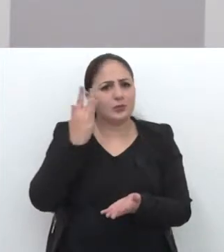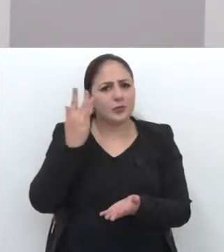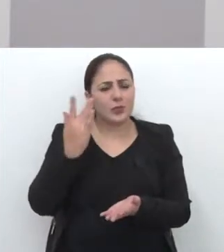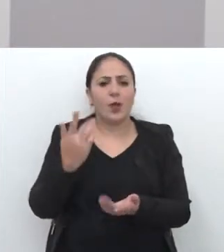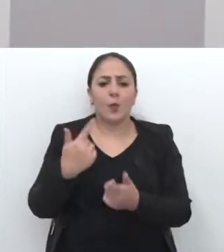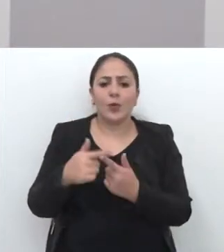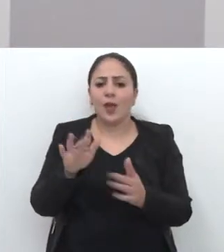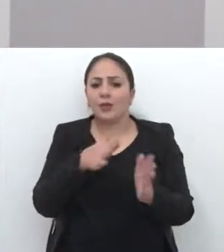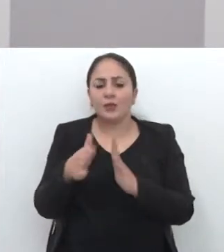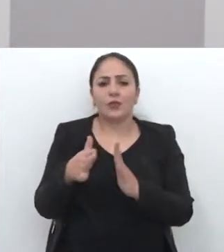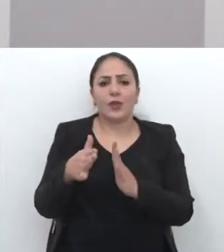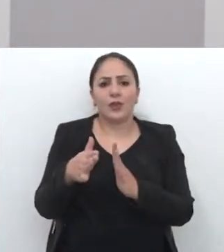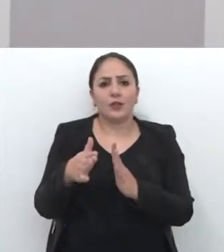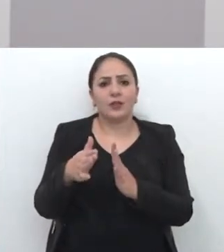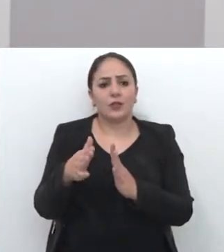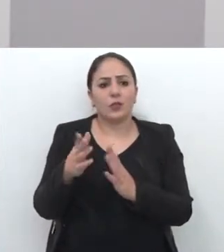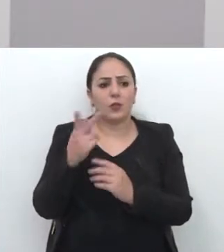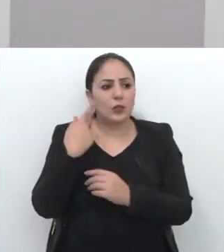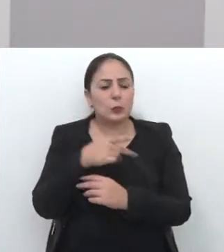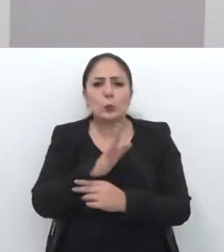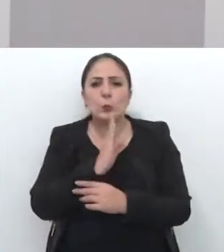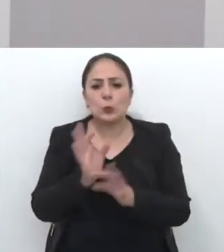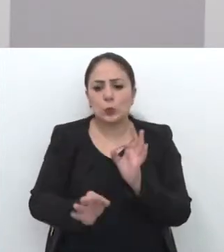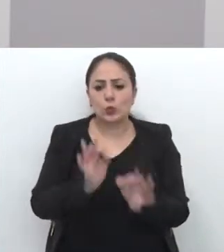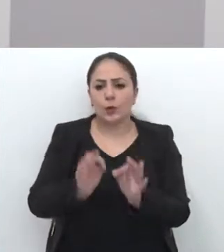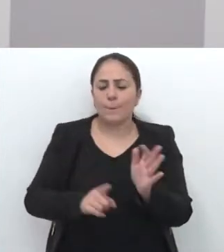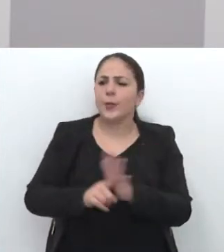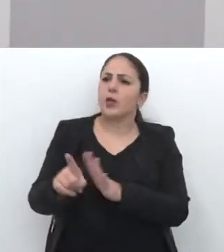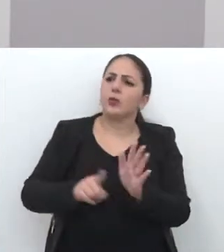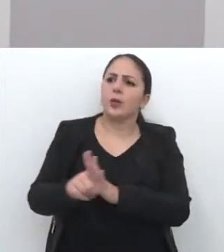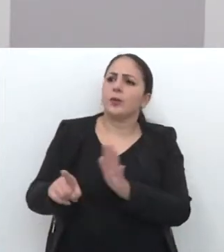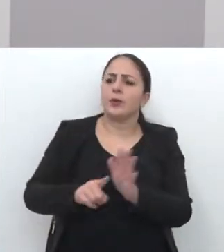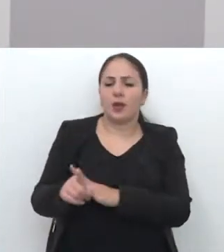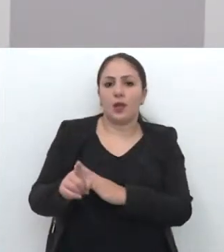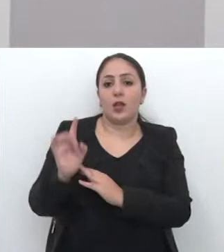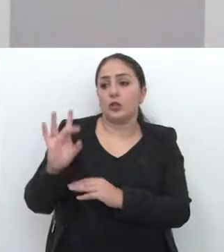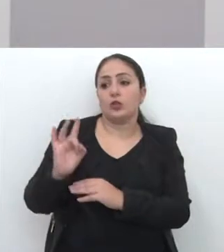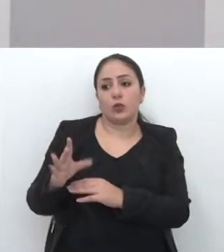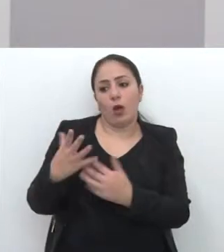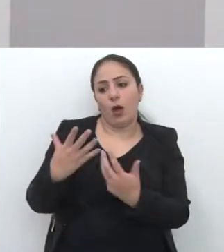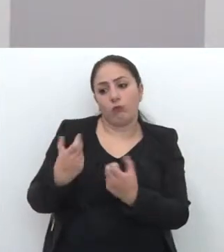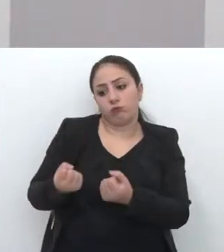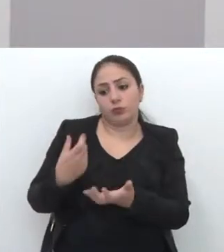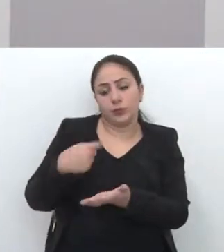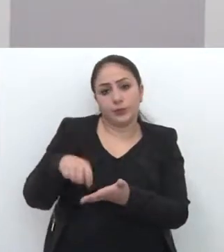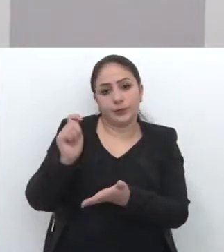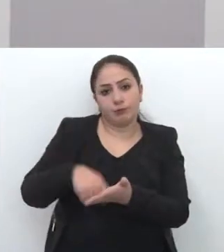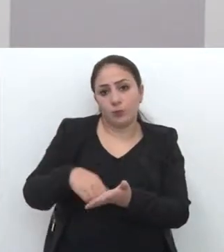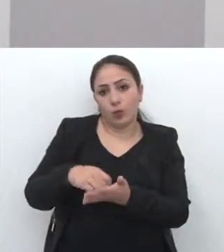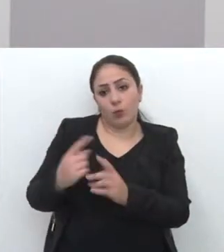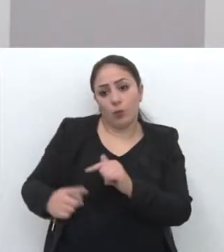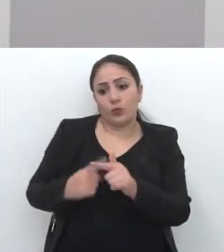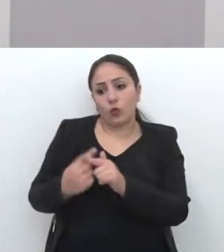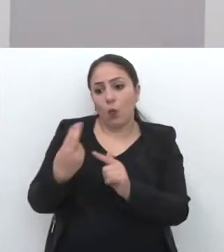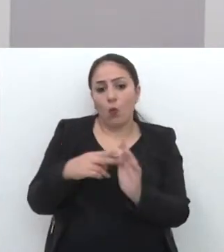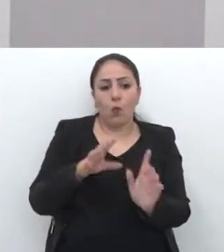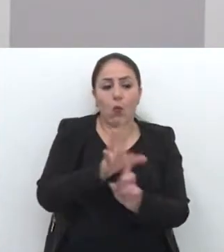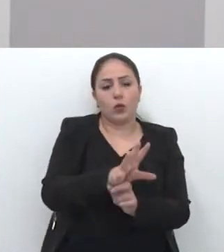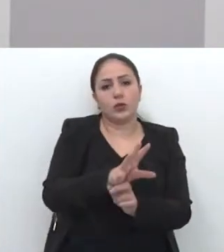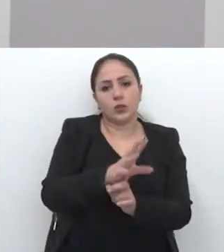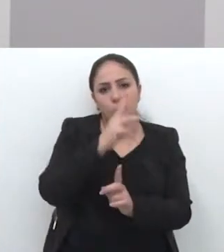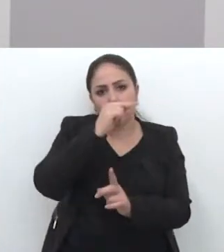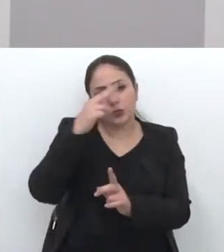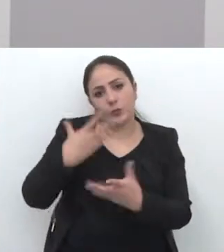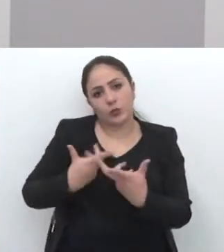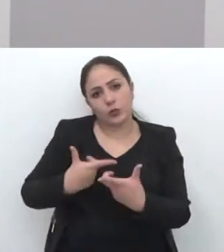porque, de fato, acabam muitas vezes os parlamentares sem mecanismos e sem conhecimento jurídico para questionar isso, acabam tão somente assinalando de modo positivo